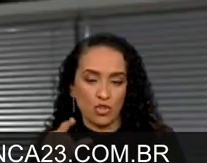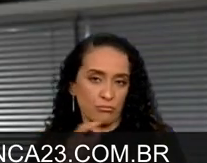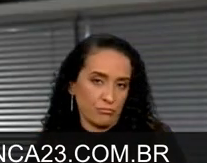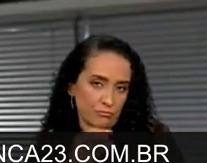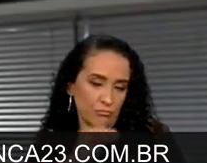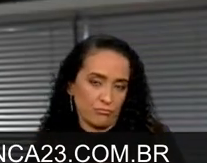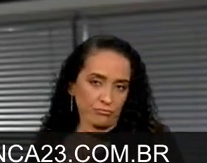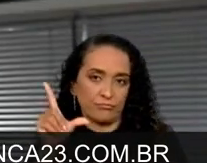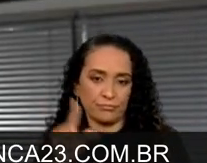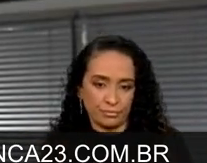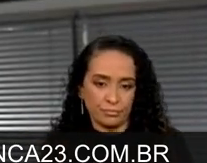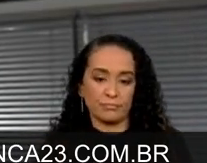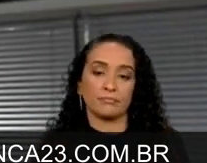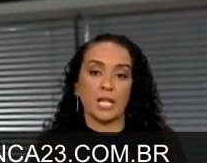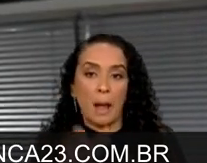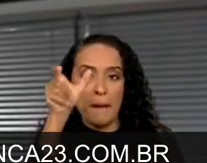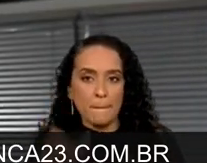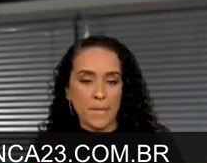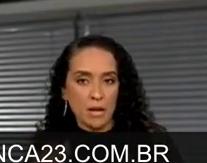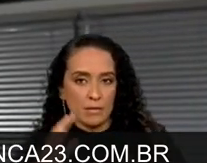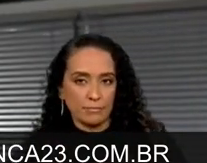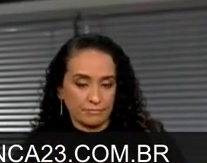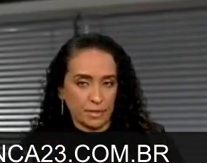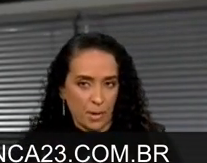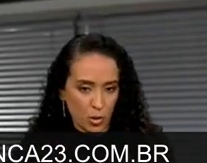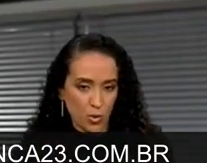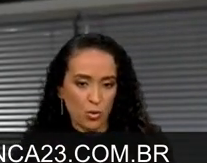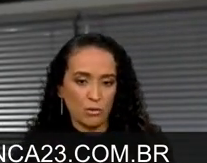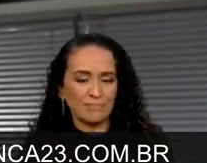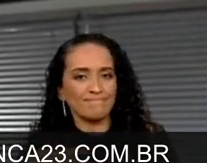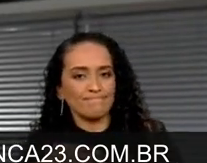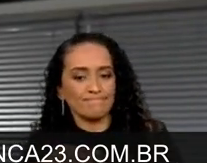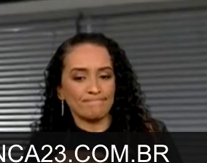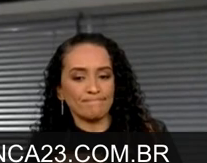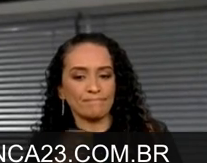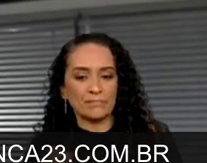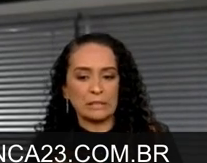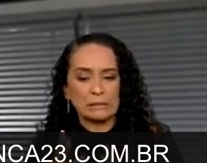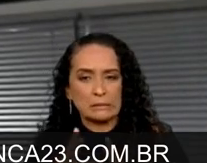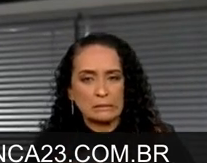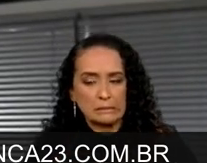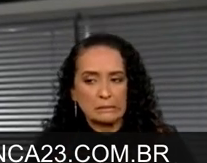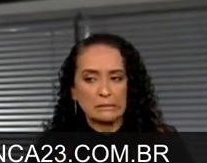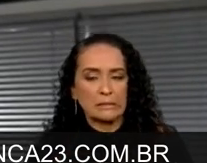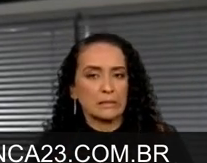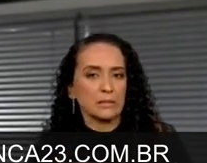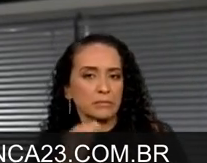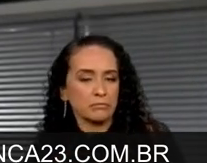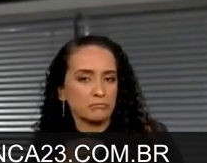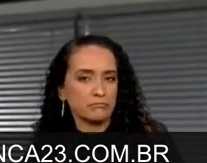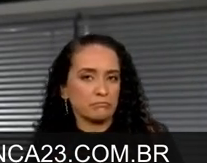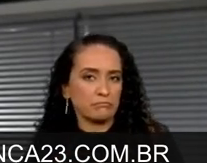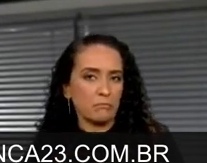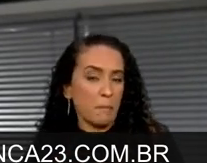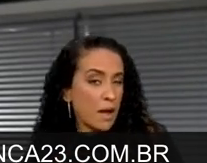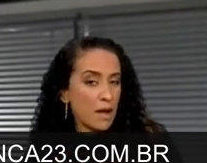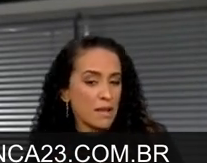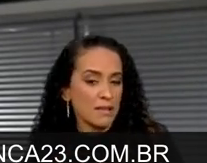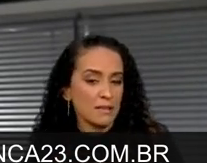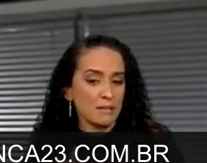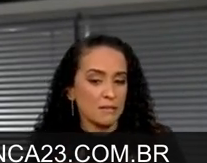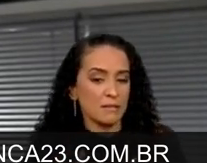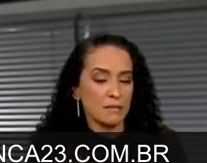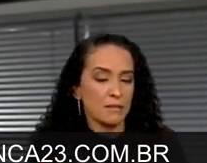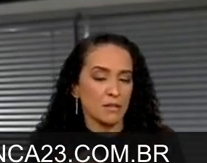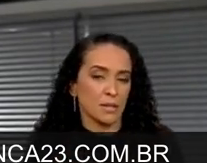O trabalhador, às vezes, ele tem esse sentimento no trabalho plataformizado, que ele está ganhando um pouco mais, né? A partir